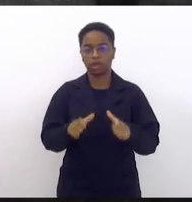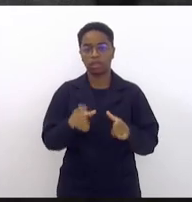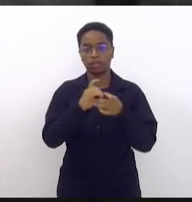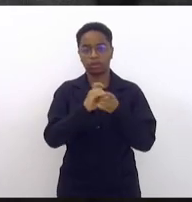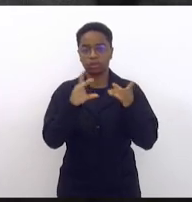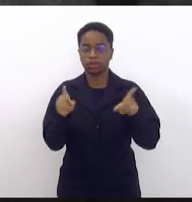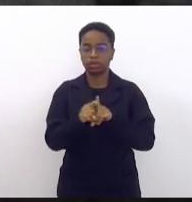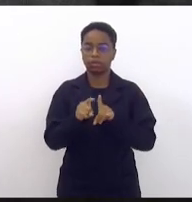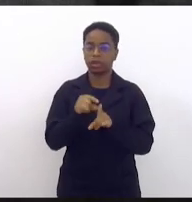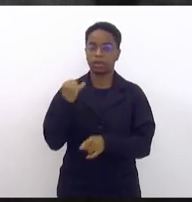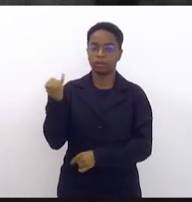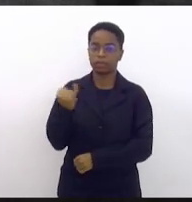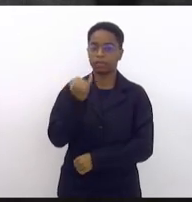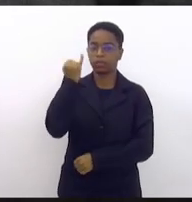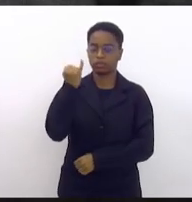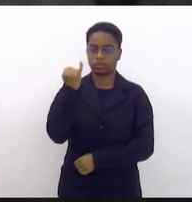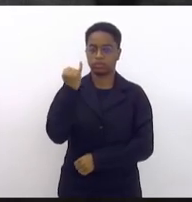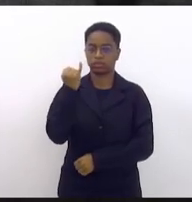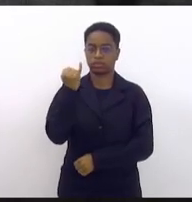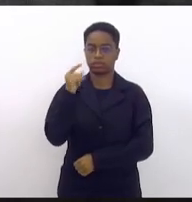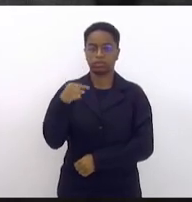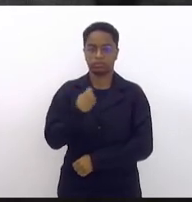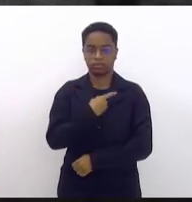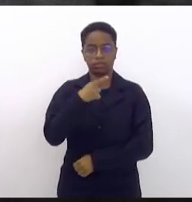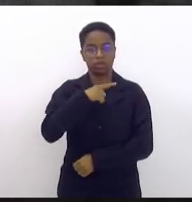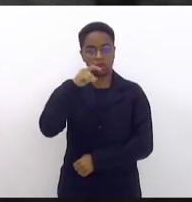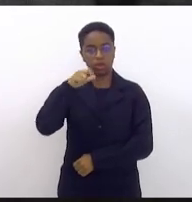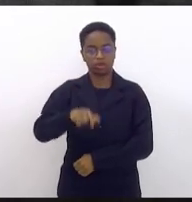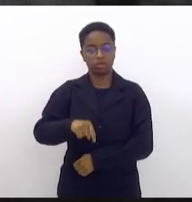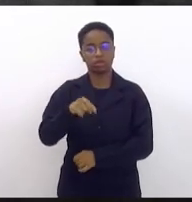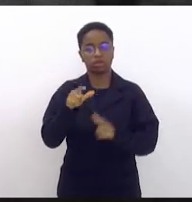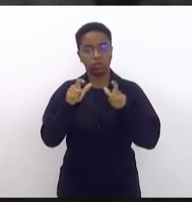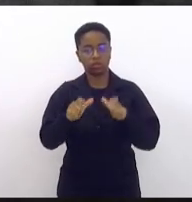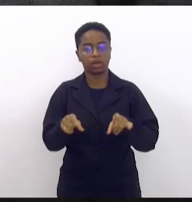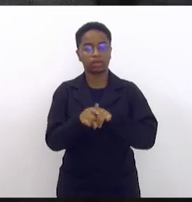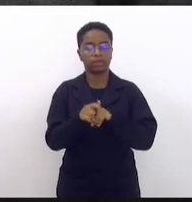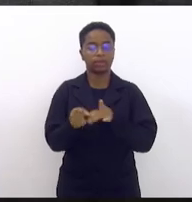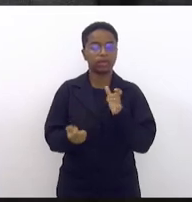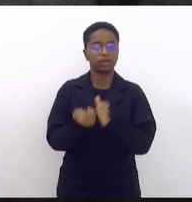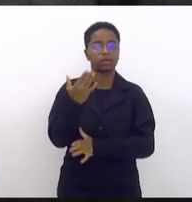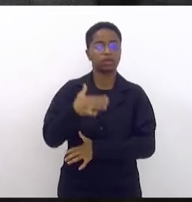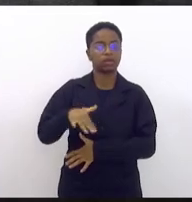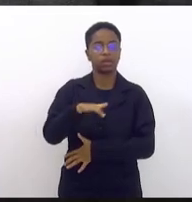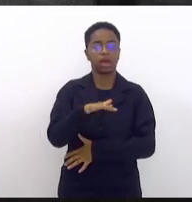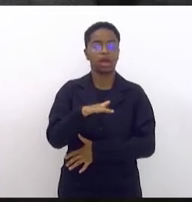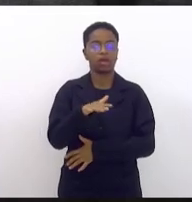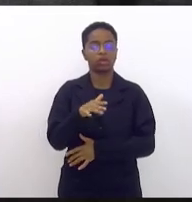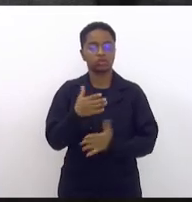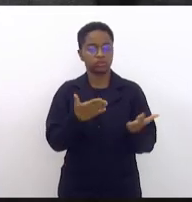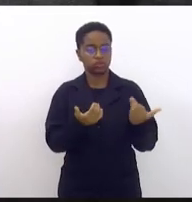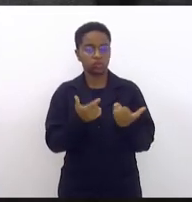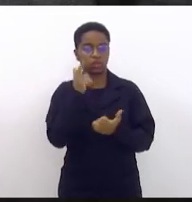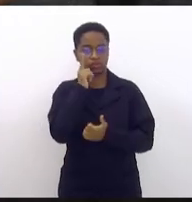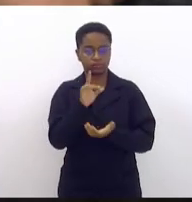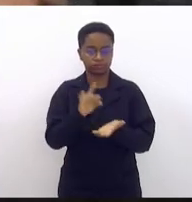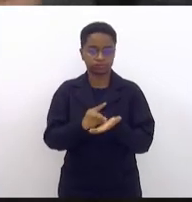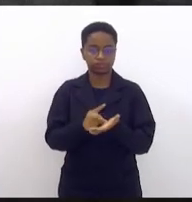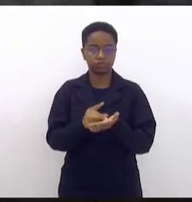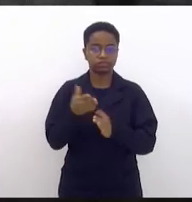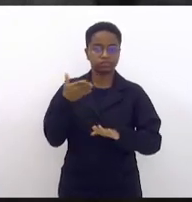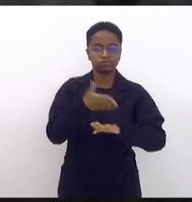importante que se tenha kolino esse espaço democrático se crie esse ambiente aonde os jovens podem vir essa